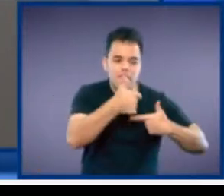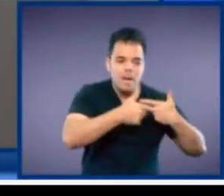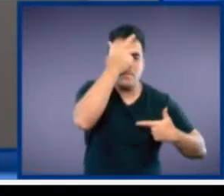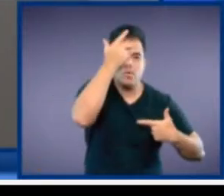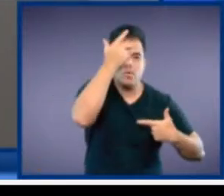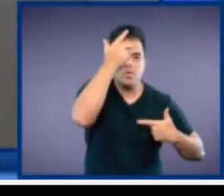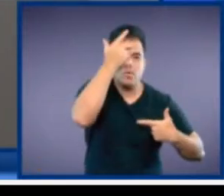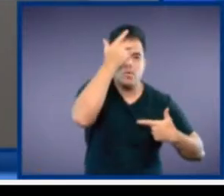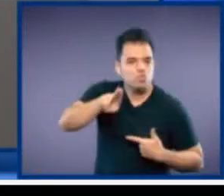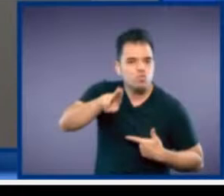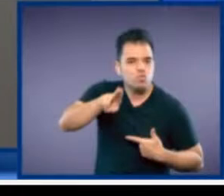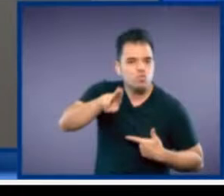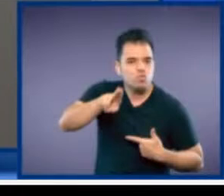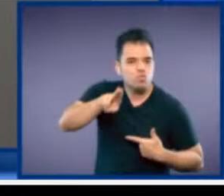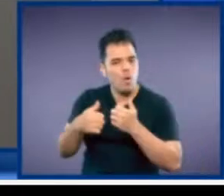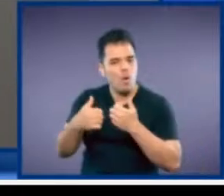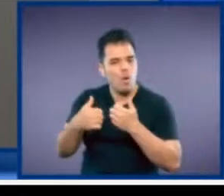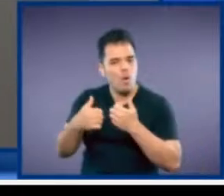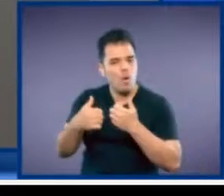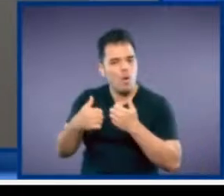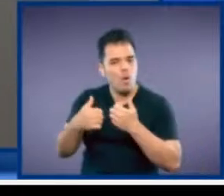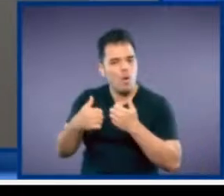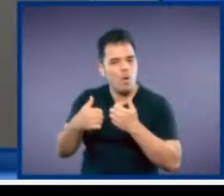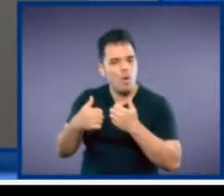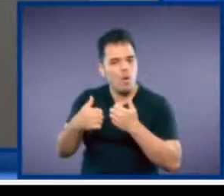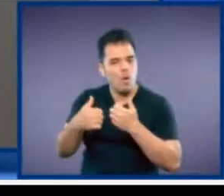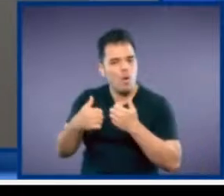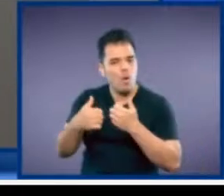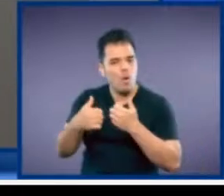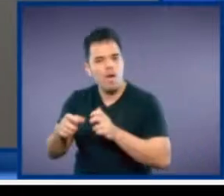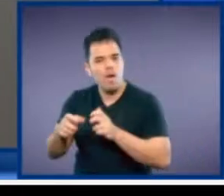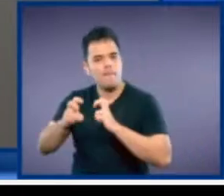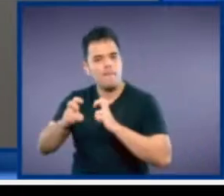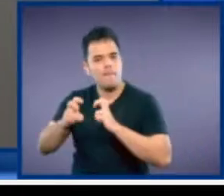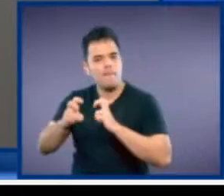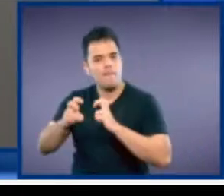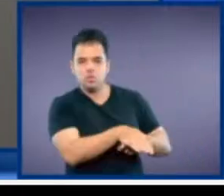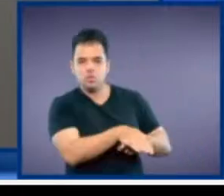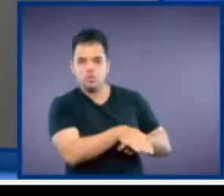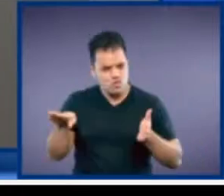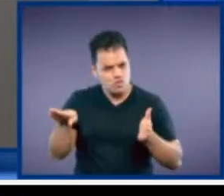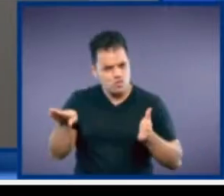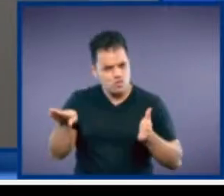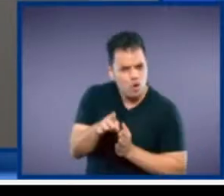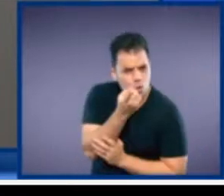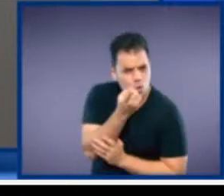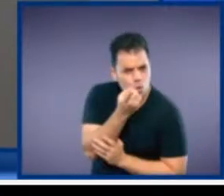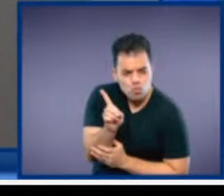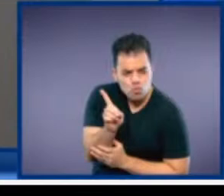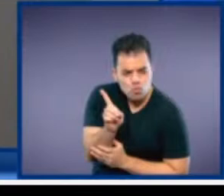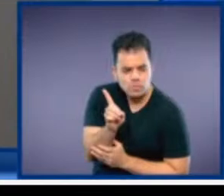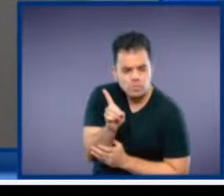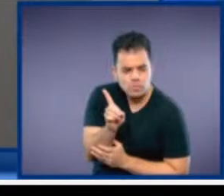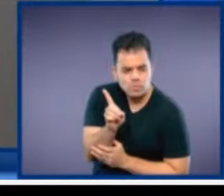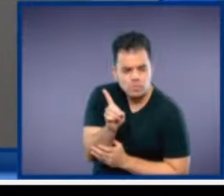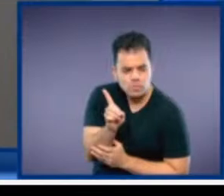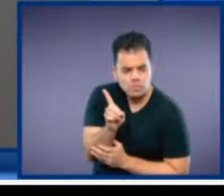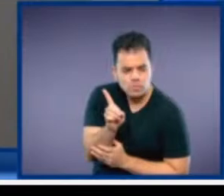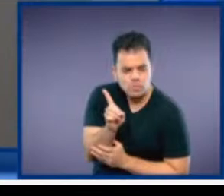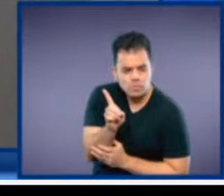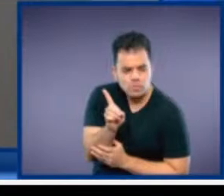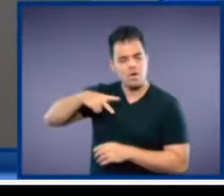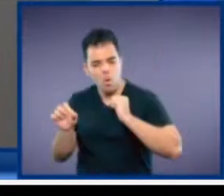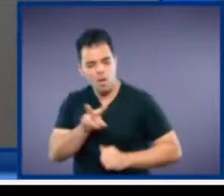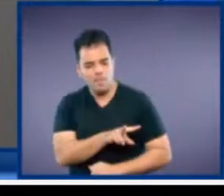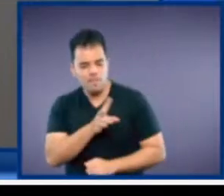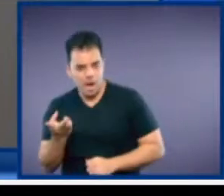do transporte público. Hoje não é o dia da chegada. A privatização não é o fim em si